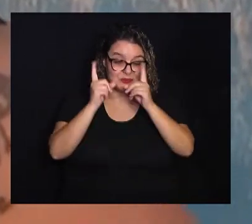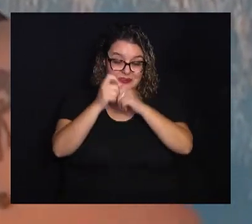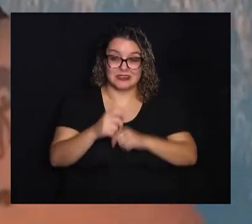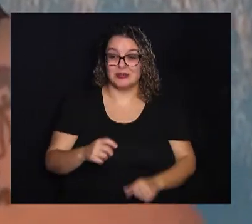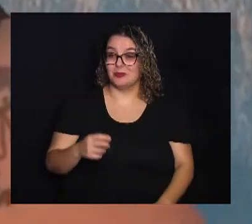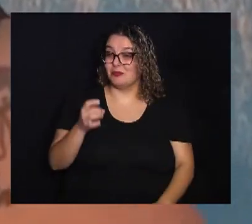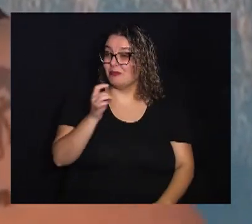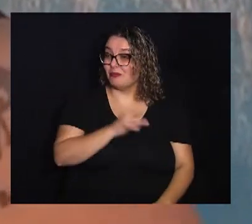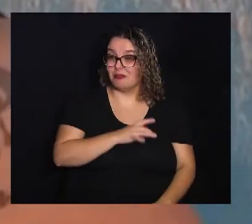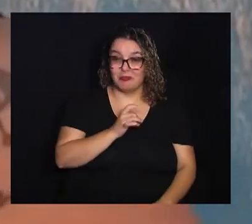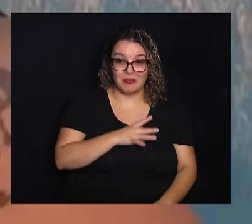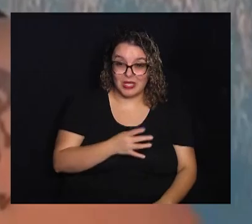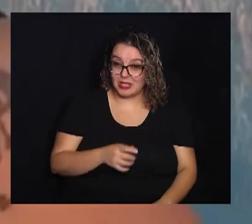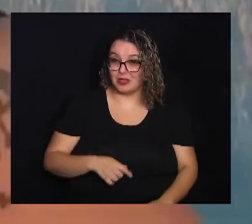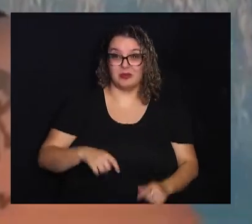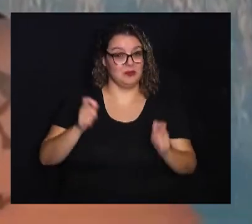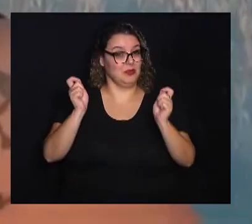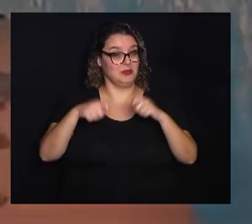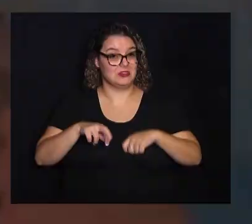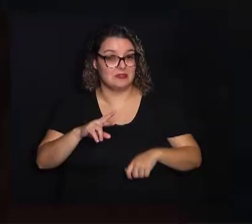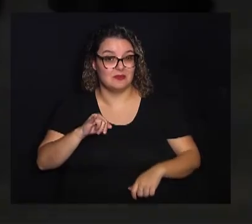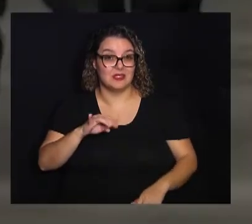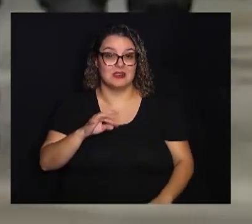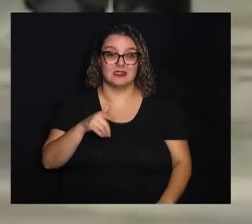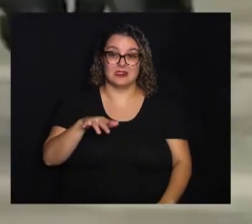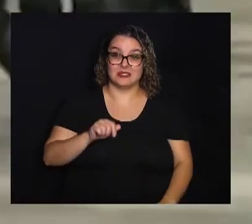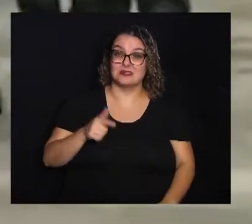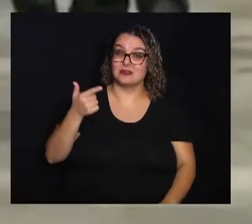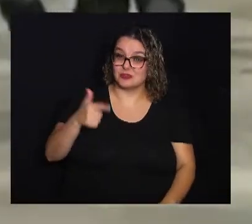uma possível reintegração novamente.